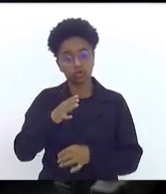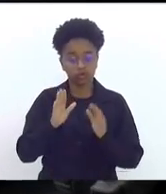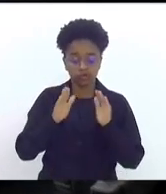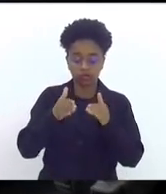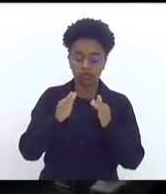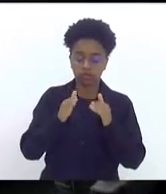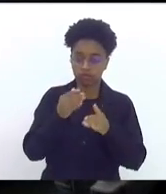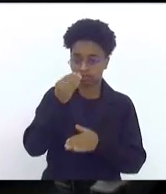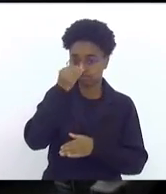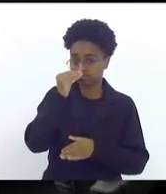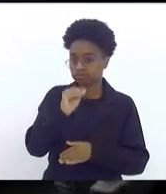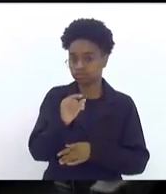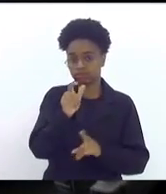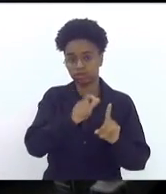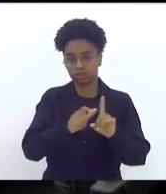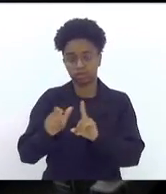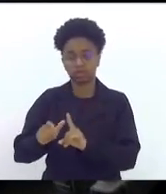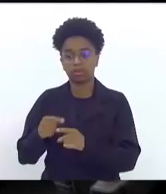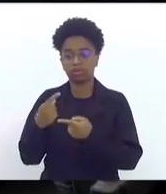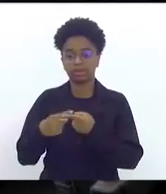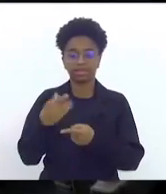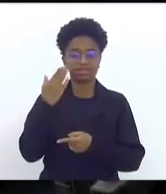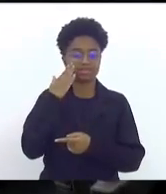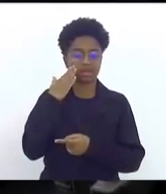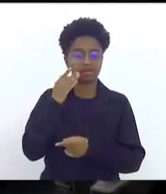do outro como sujeito de direitos. Porque